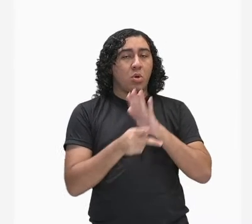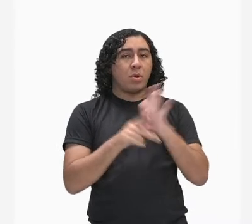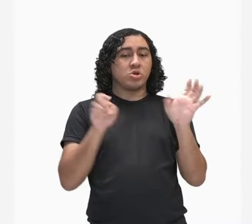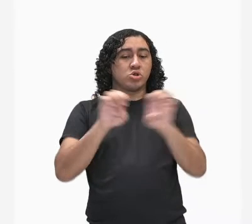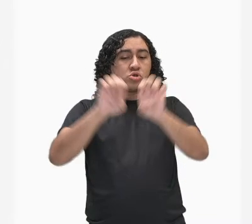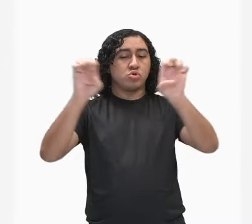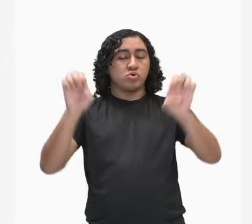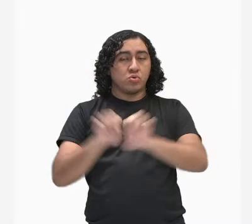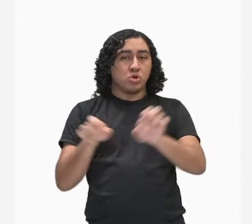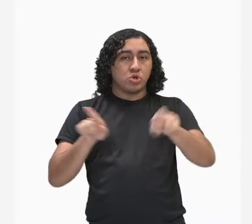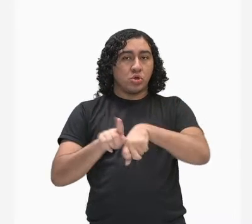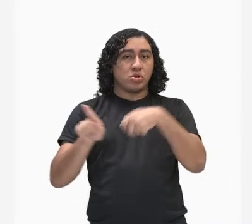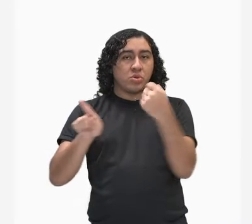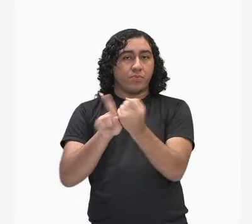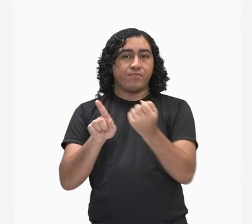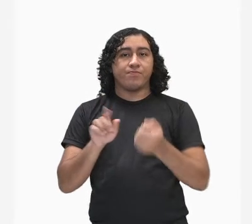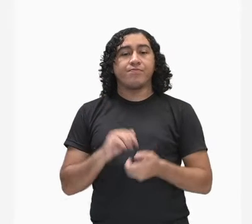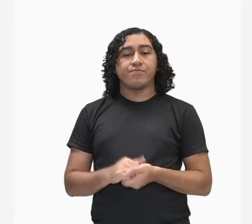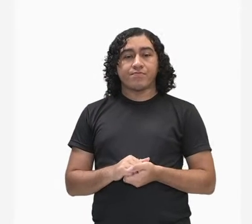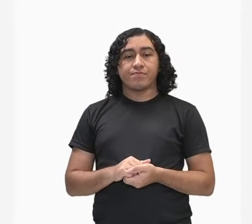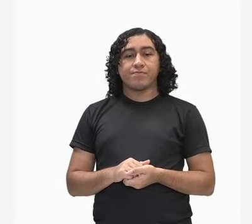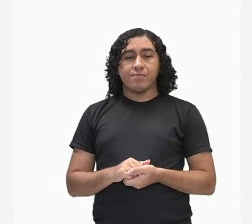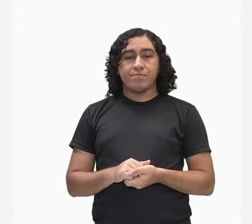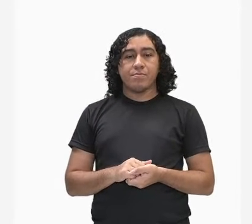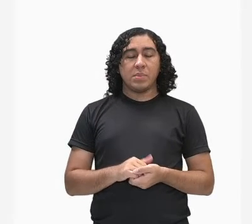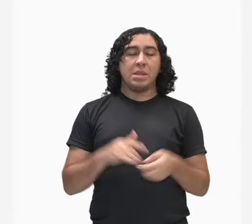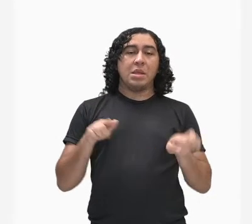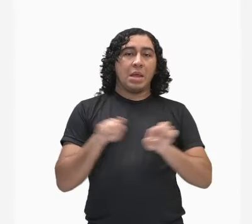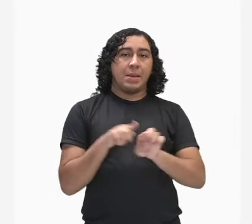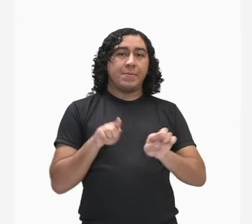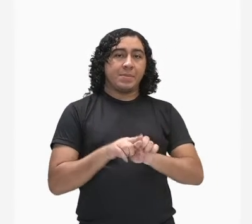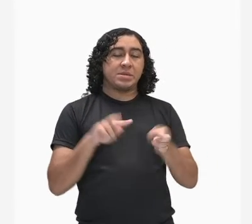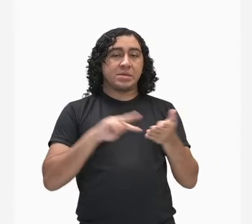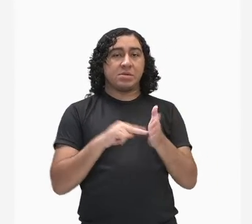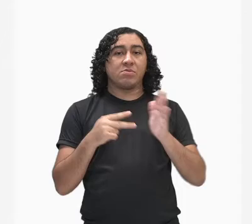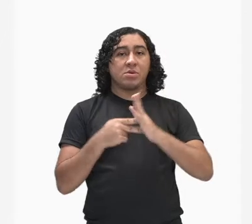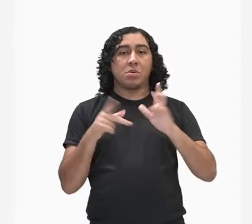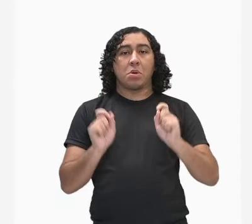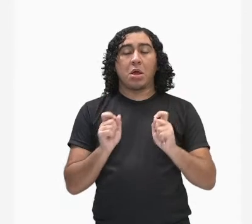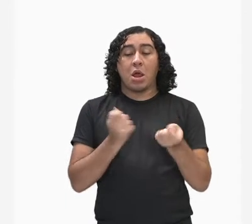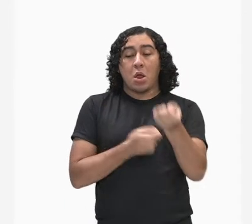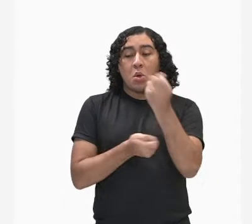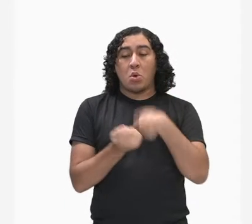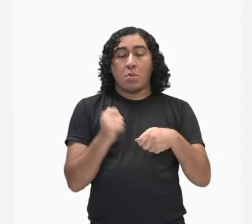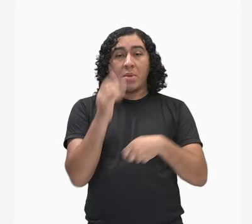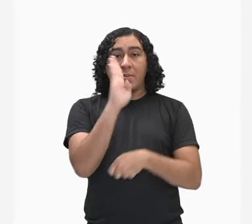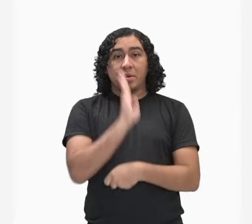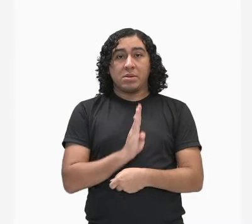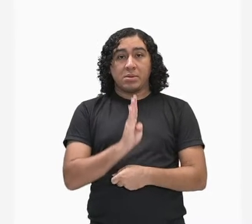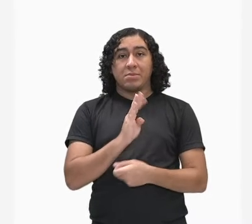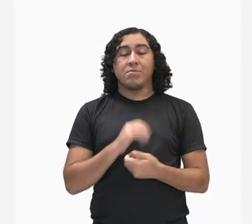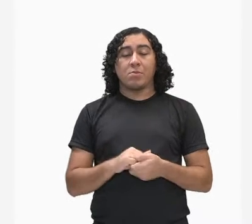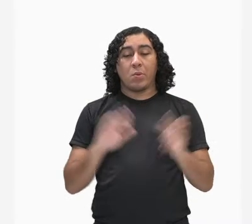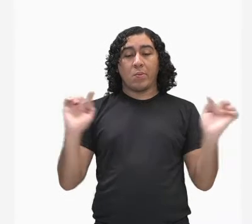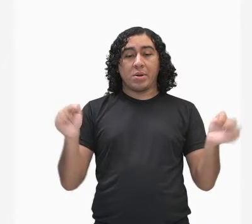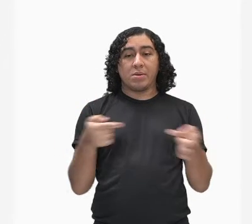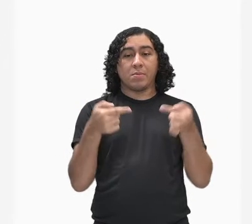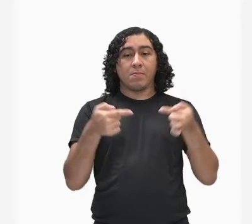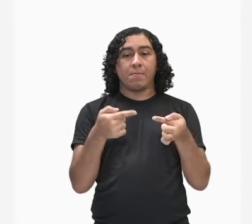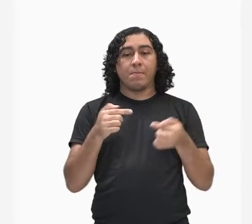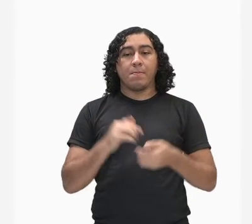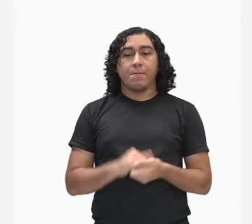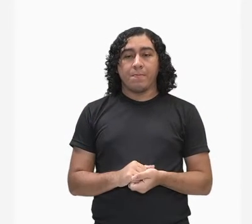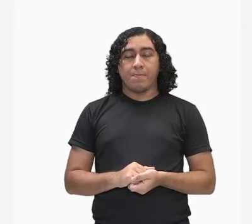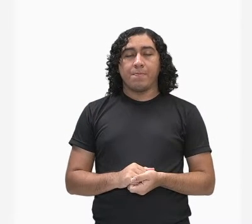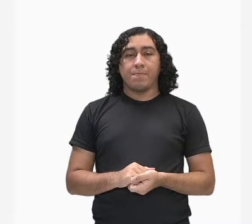estrutura de privilégios, era também o fundamento da economia brasileira. Então, se faz